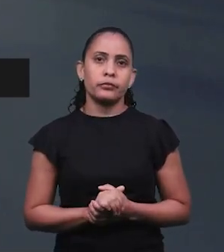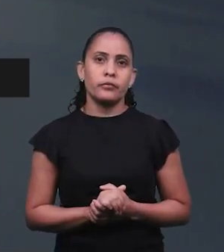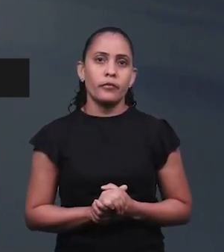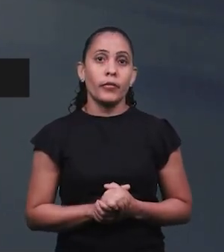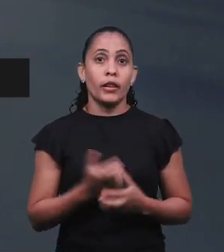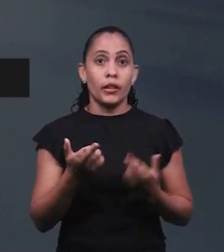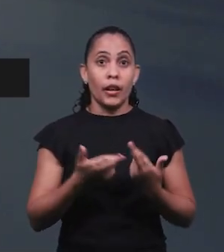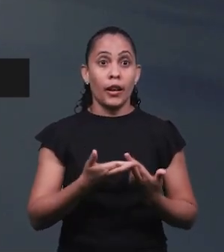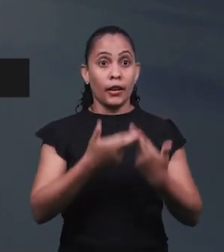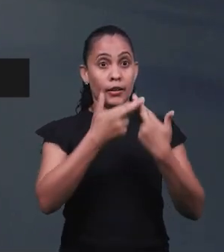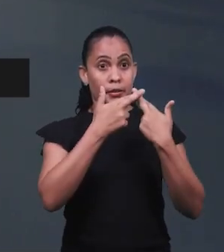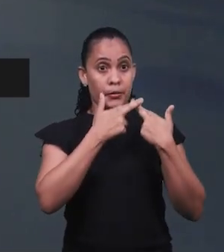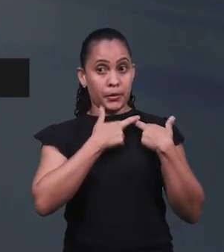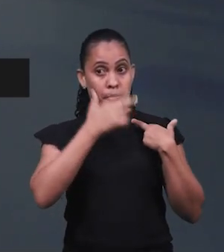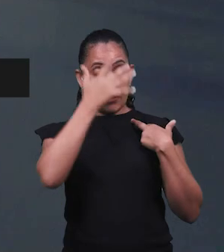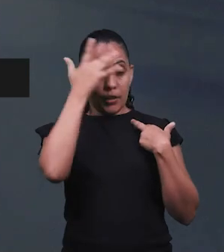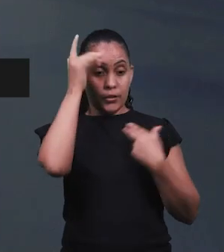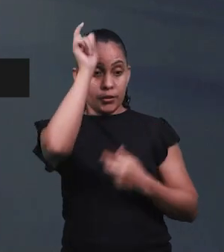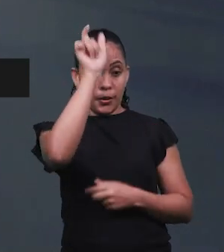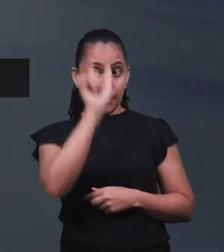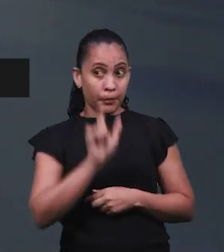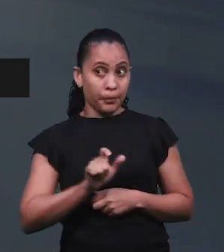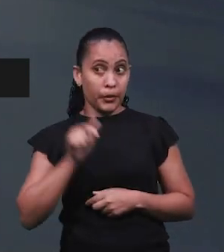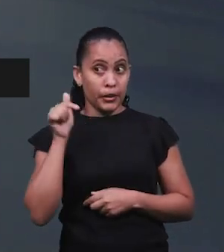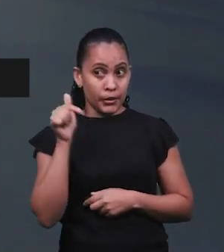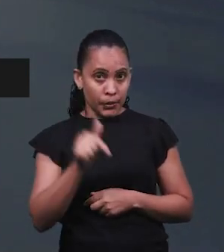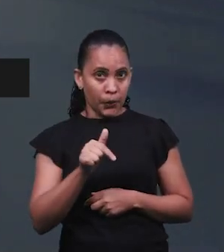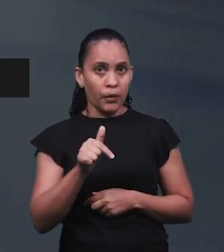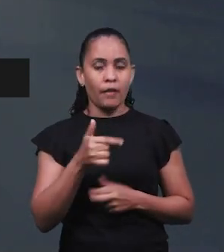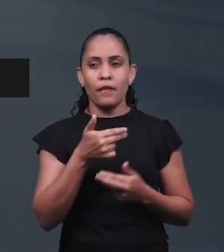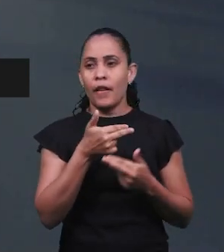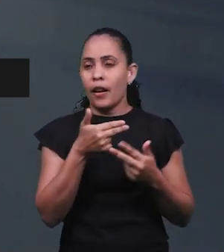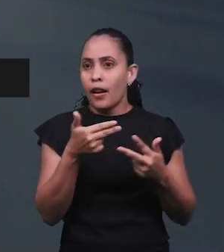da responsabilidade do indivíduo. São muitas